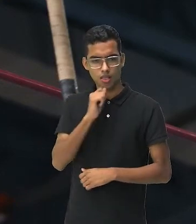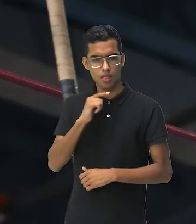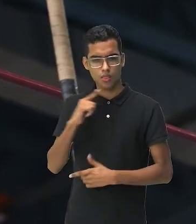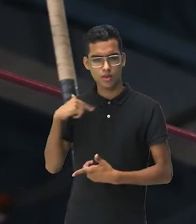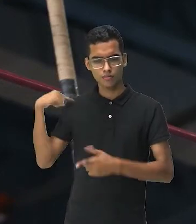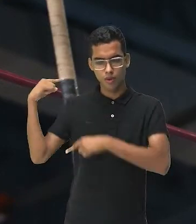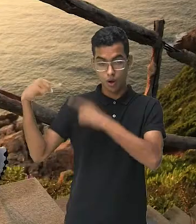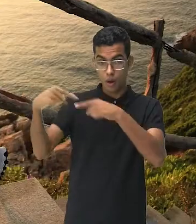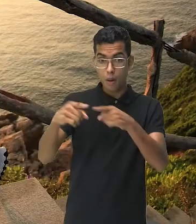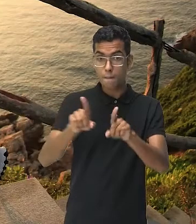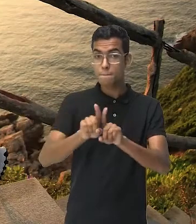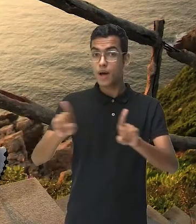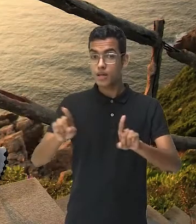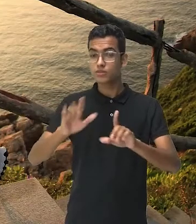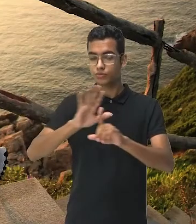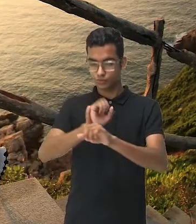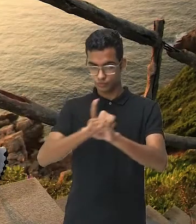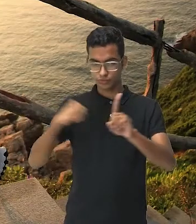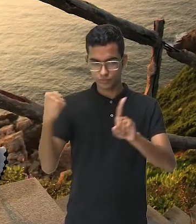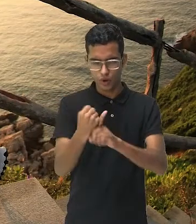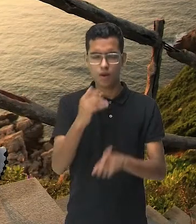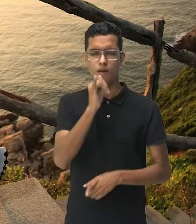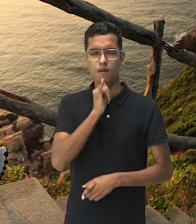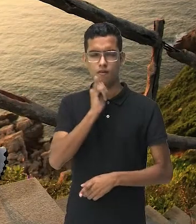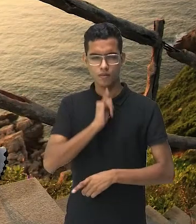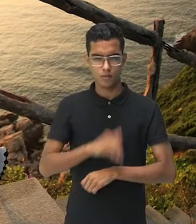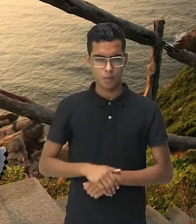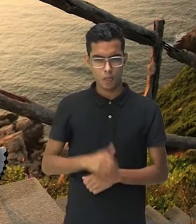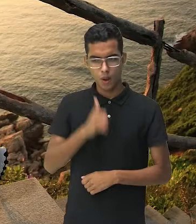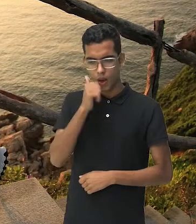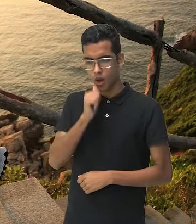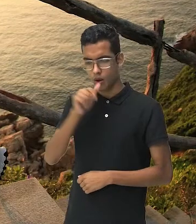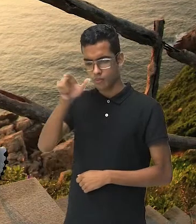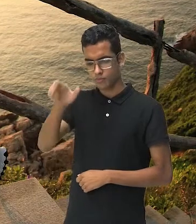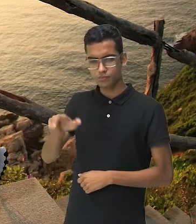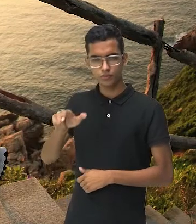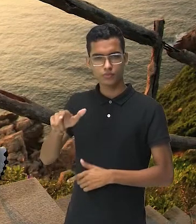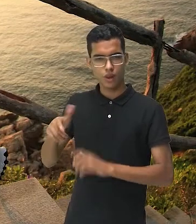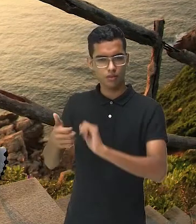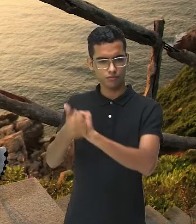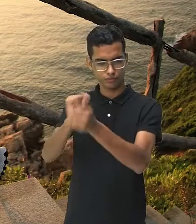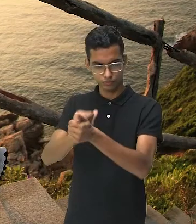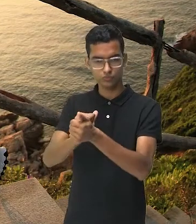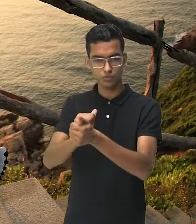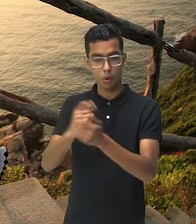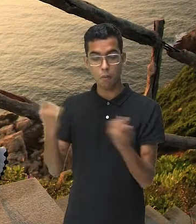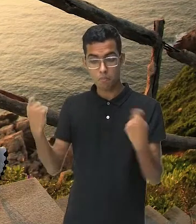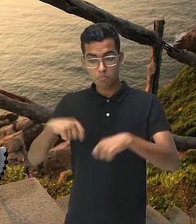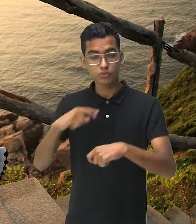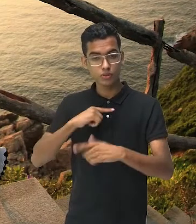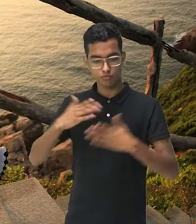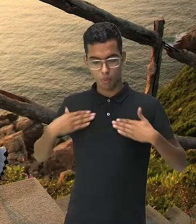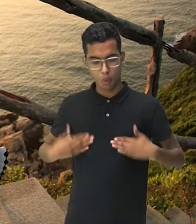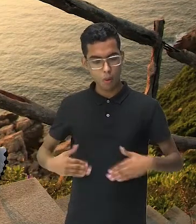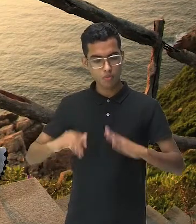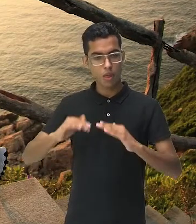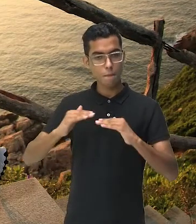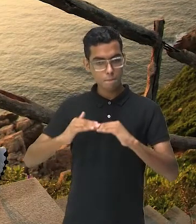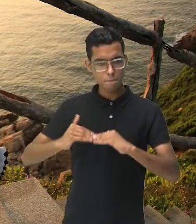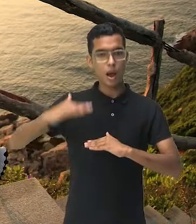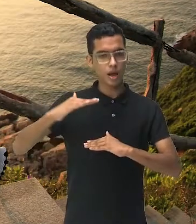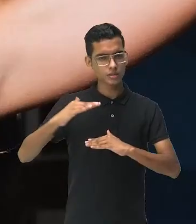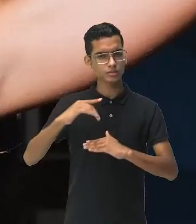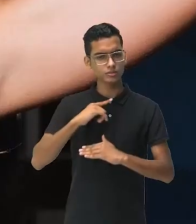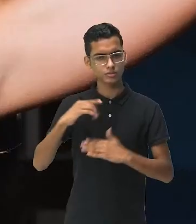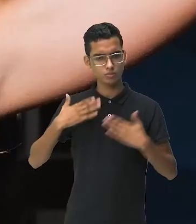mas social. Por exemplo, as próprias atletas podem limitar seu condicionamento físico ou até mesmo sua participação no